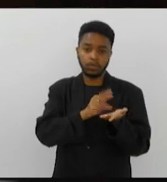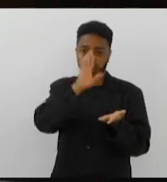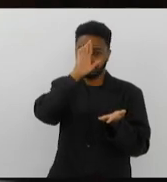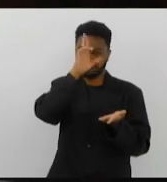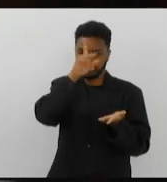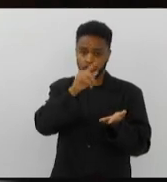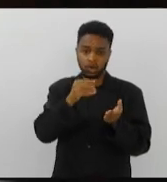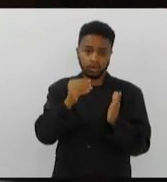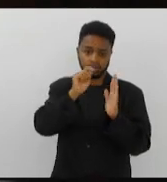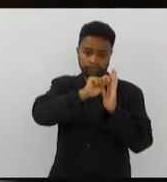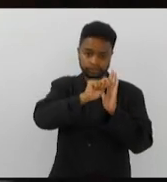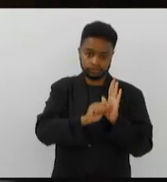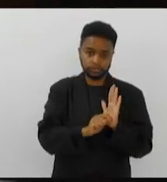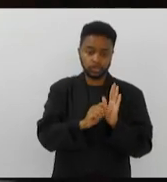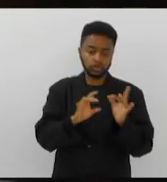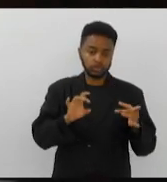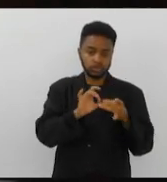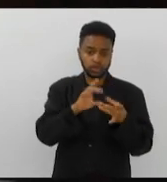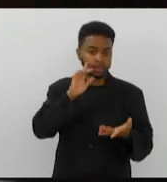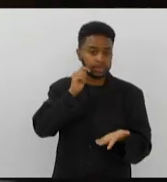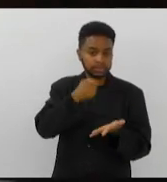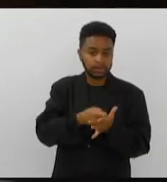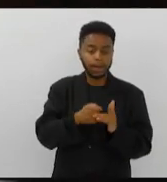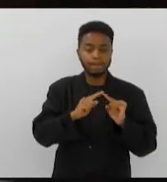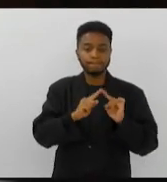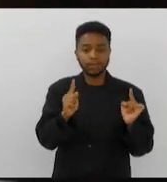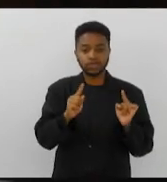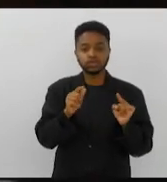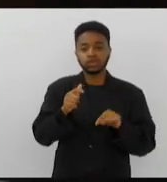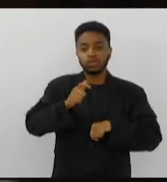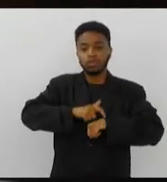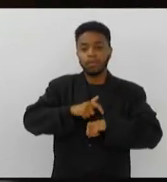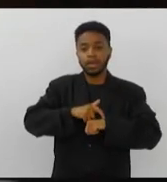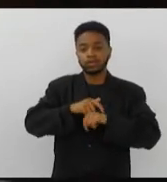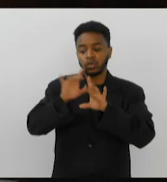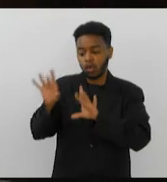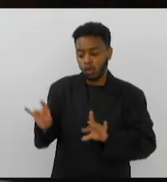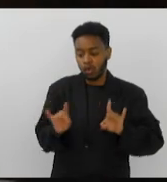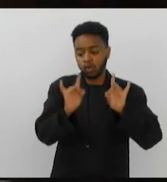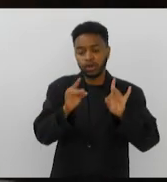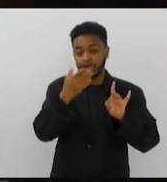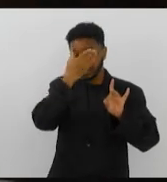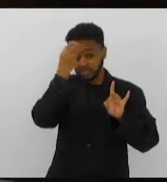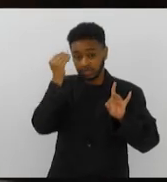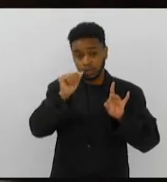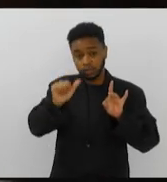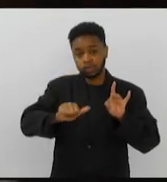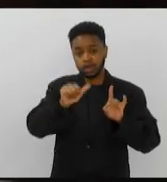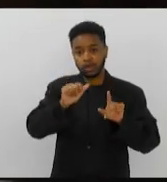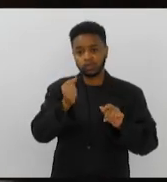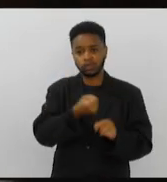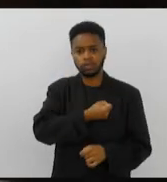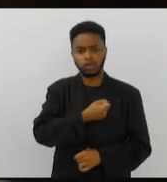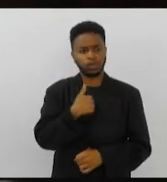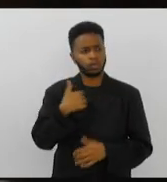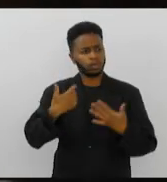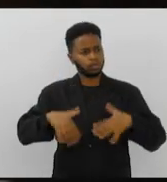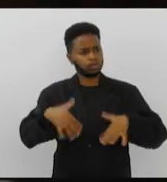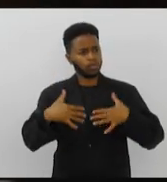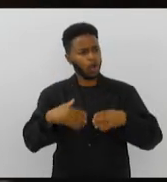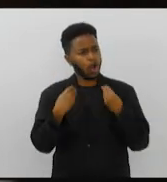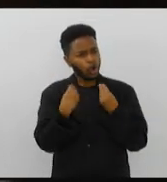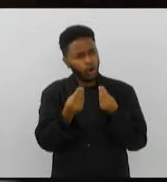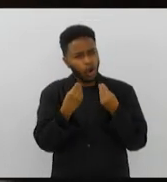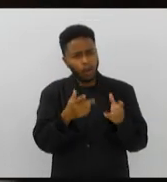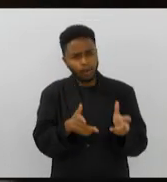sentença com base na sua decisão mas ela quando colou a sentença esqueceu de mudar o número eu falei caramba como